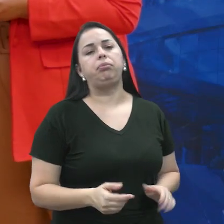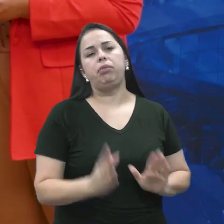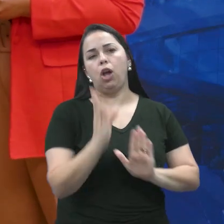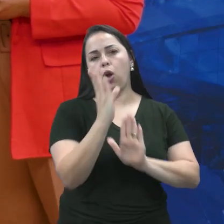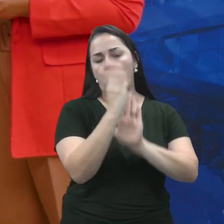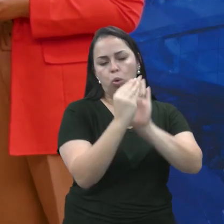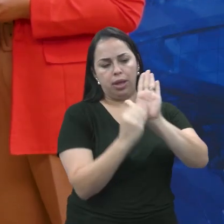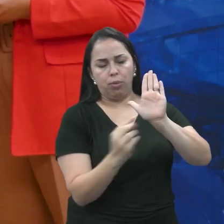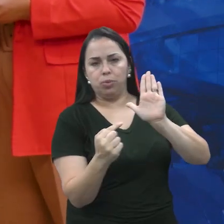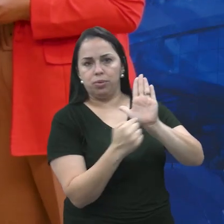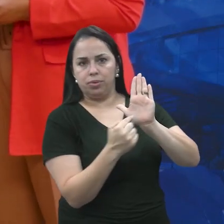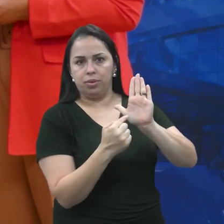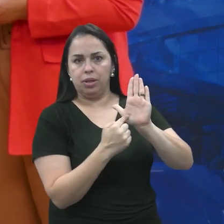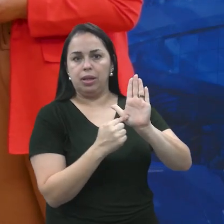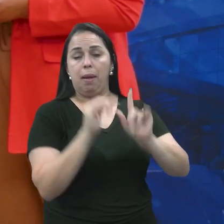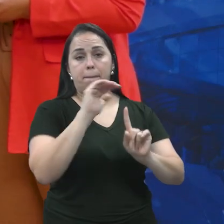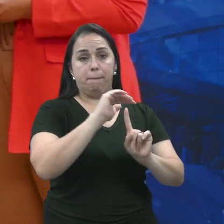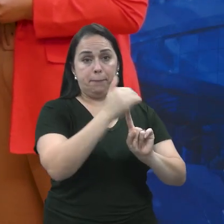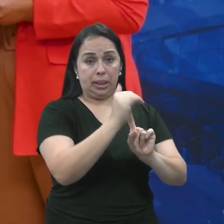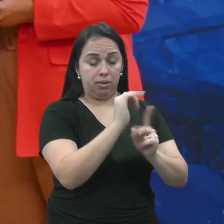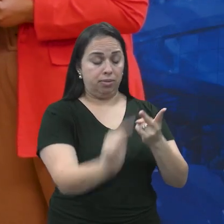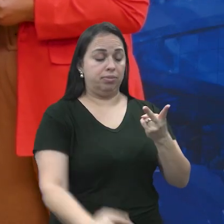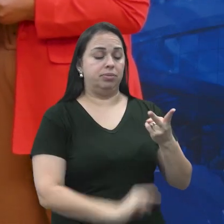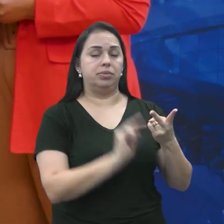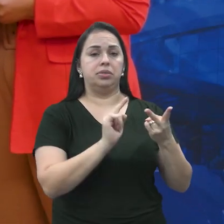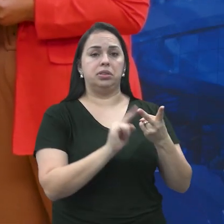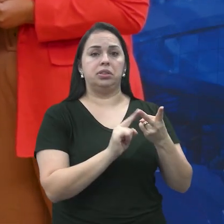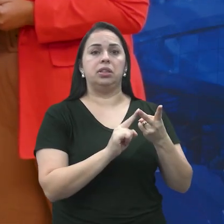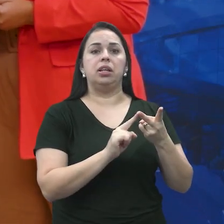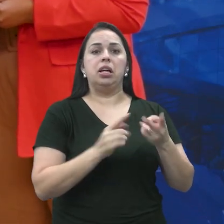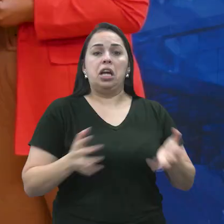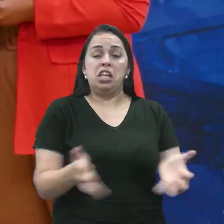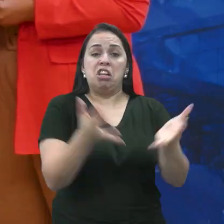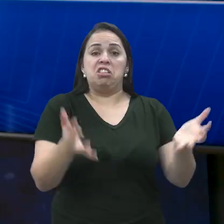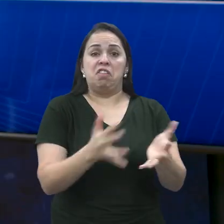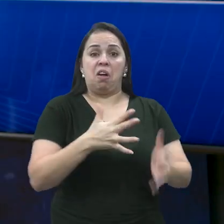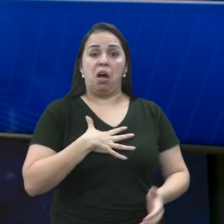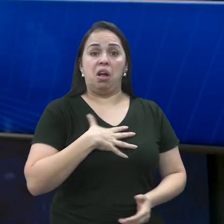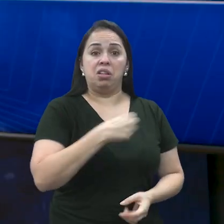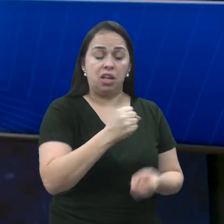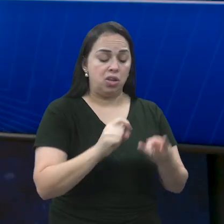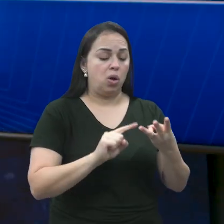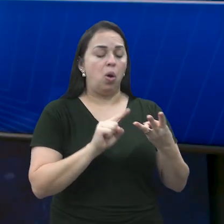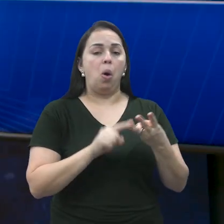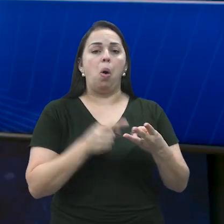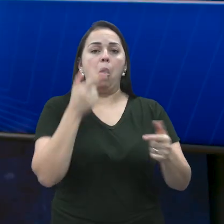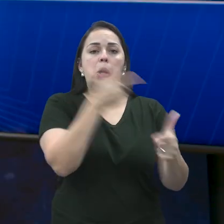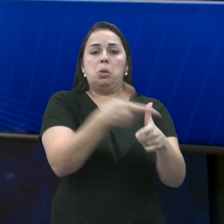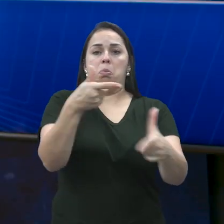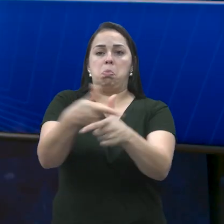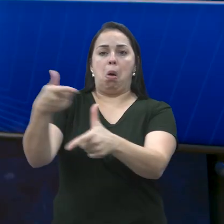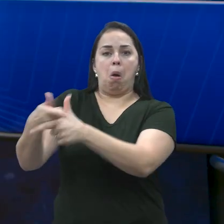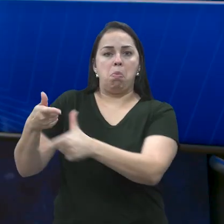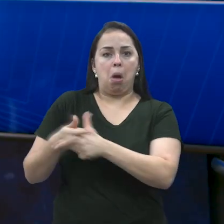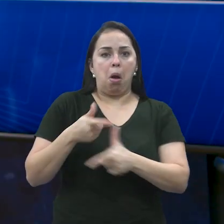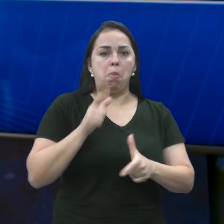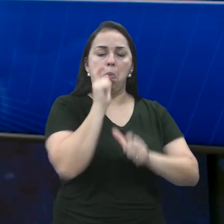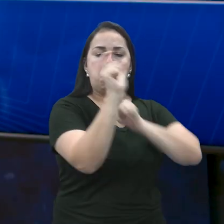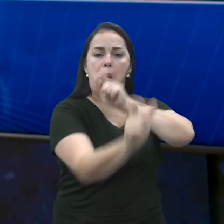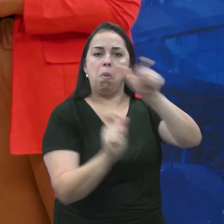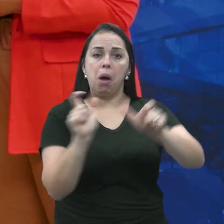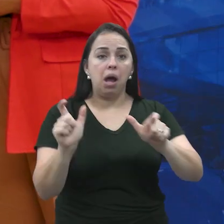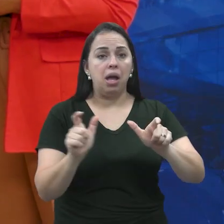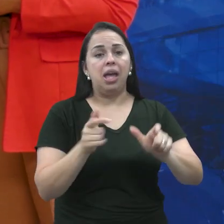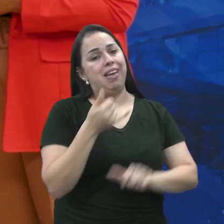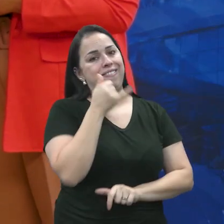de conteúdos que sejam relacionados à pedofilia, indução ao suicídio ou ofensas à dignidade das pessoas. A ideia é que a